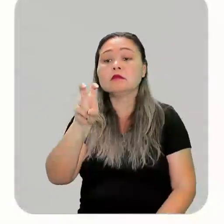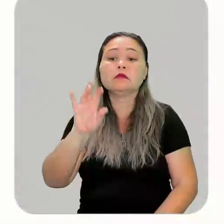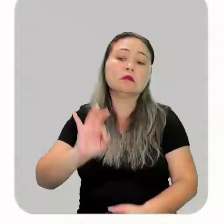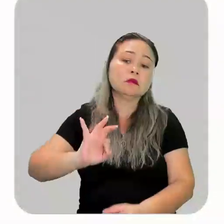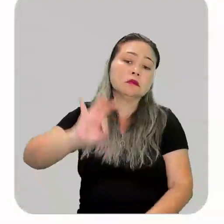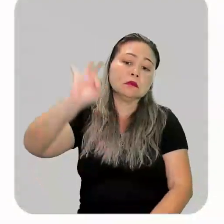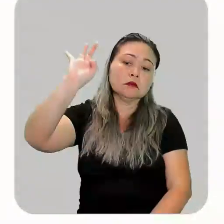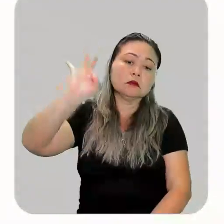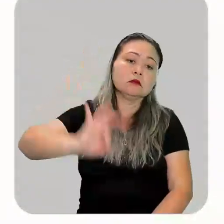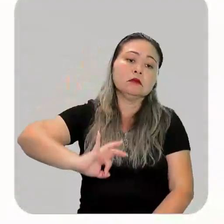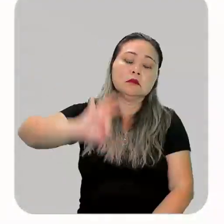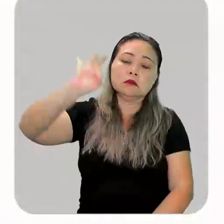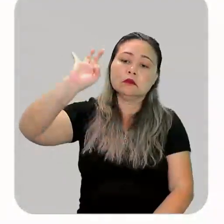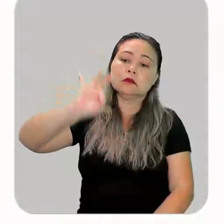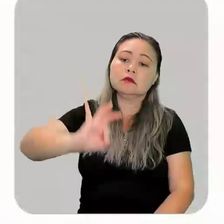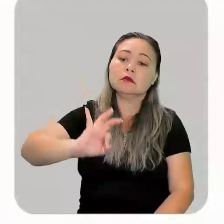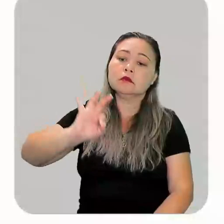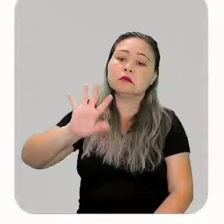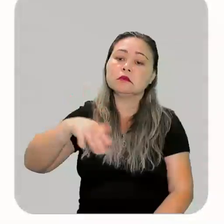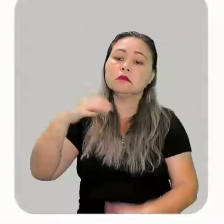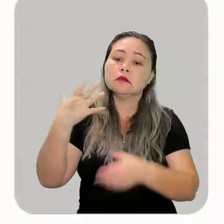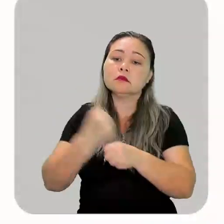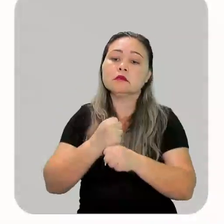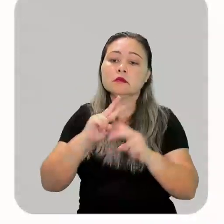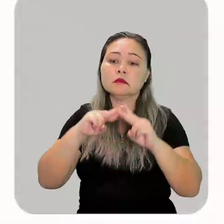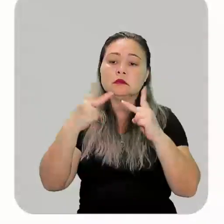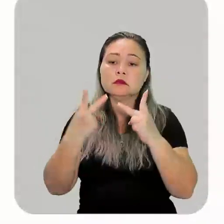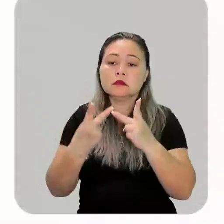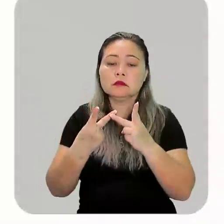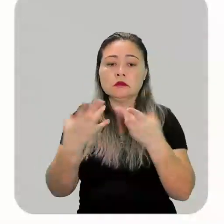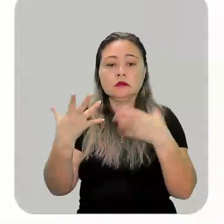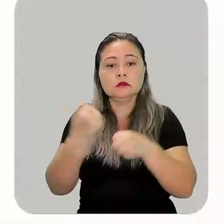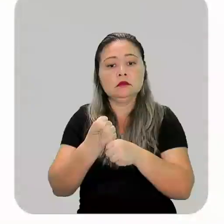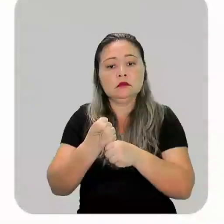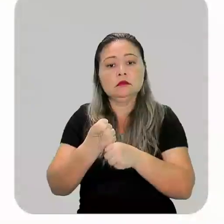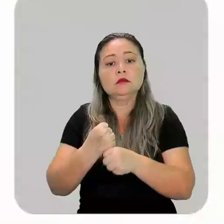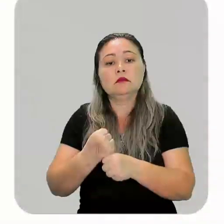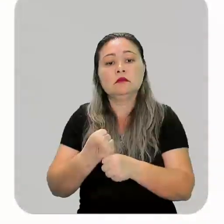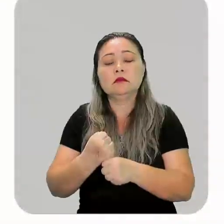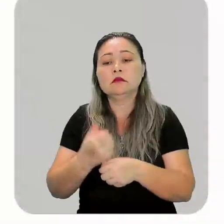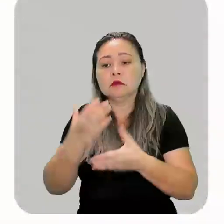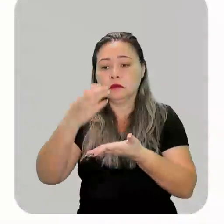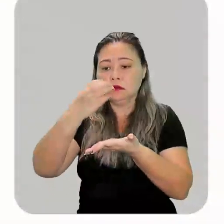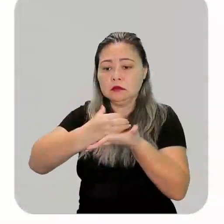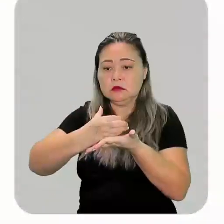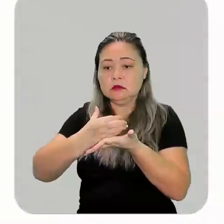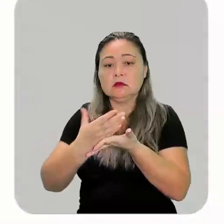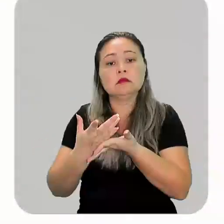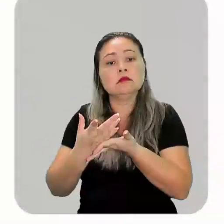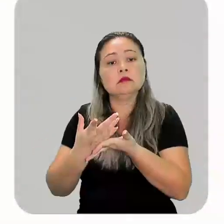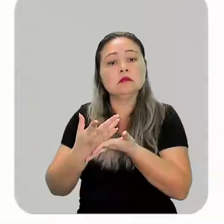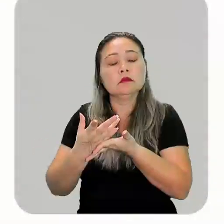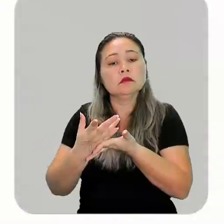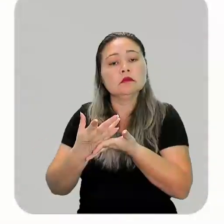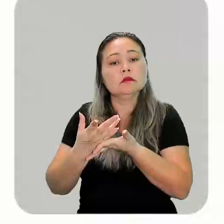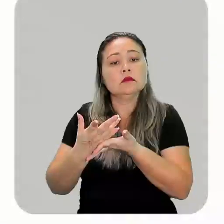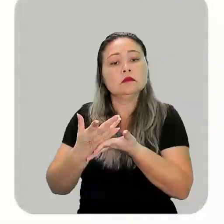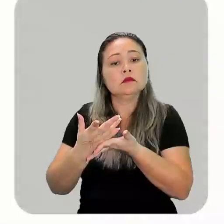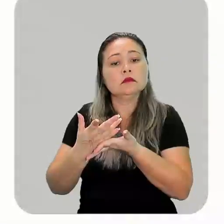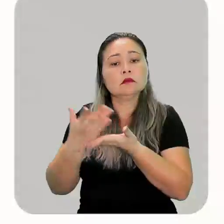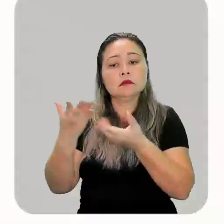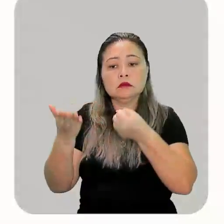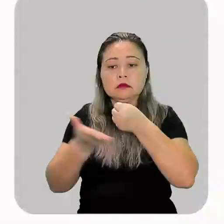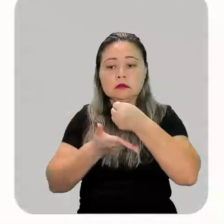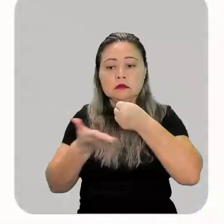de altura, né? Então vamos calcular o volume total, que é o volume do copo, tá? Beleza. Base